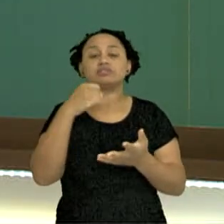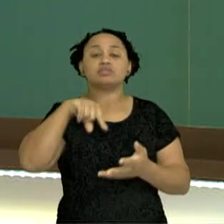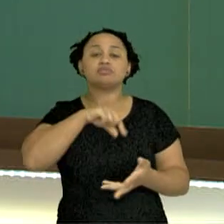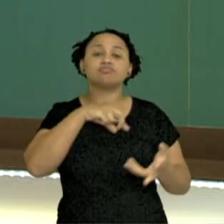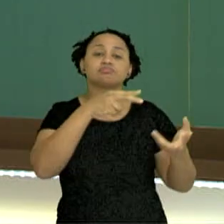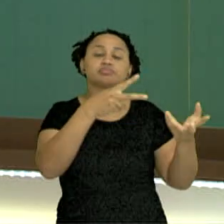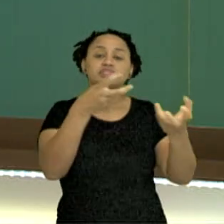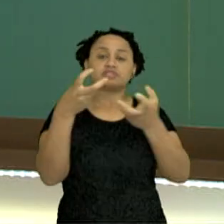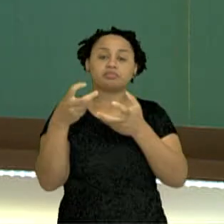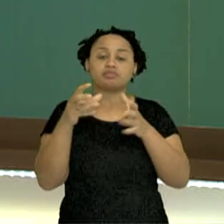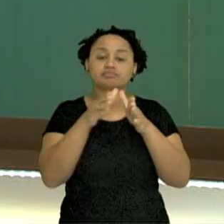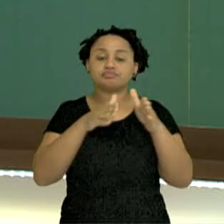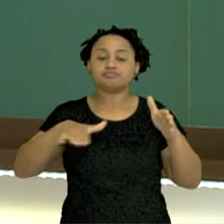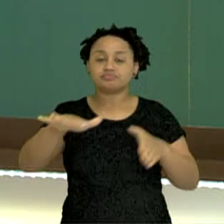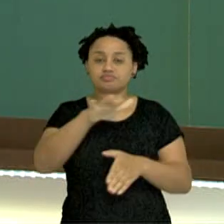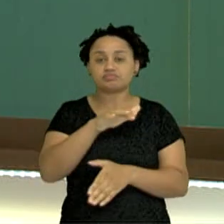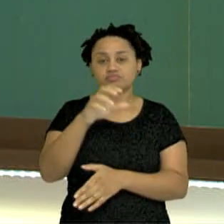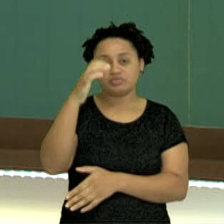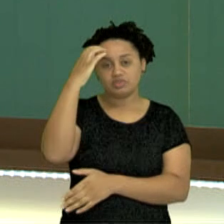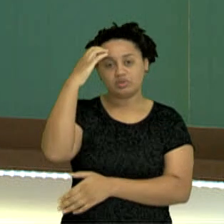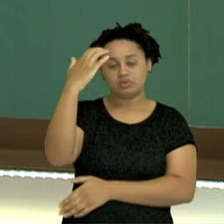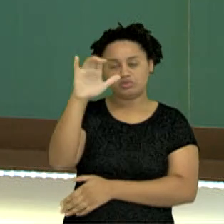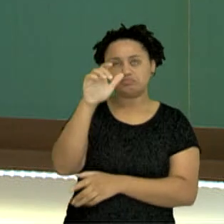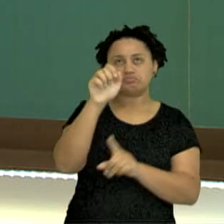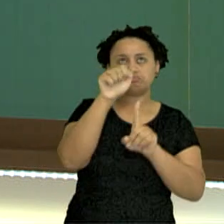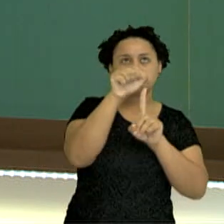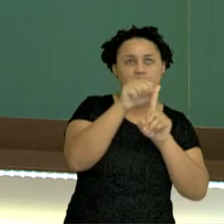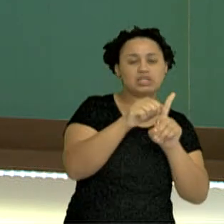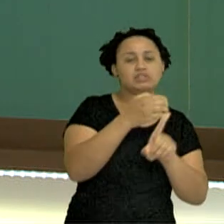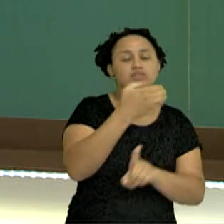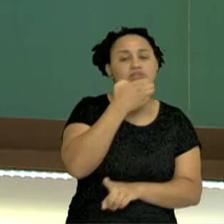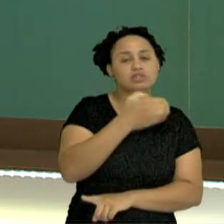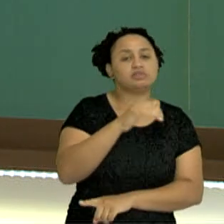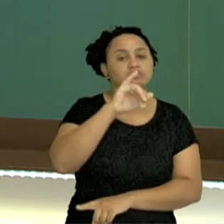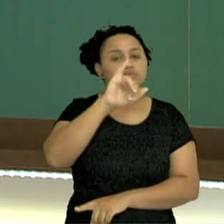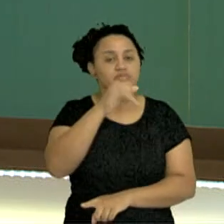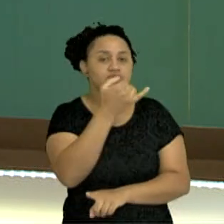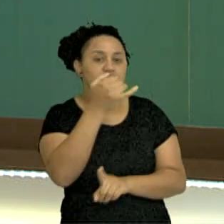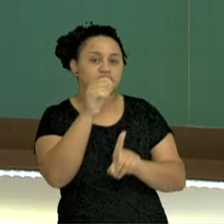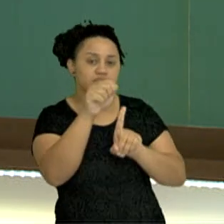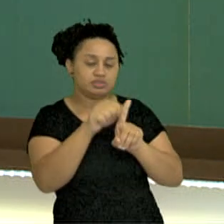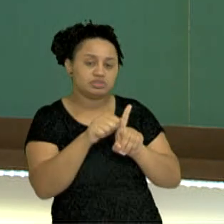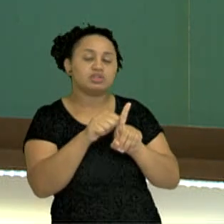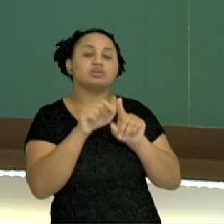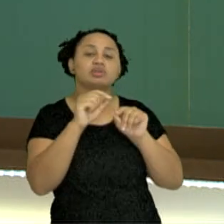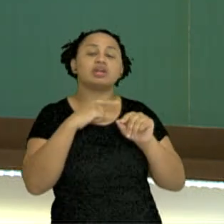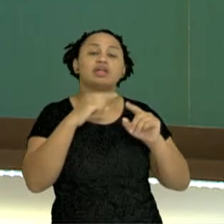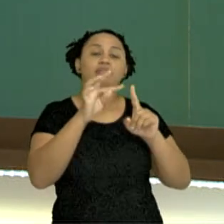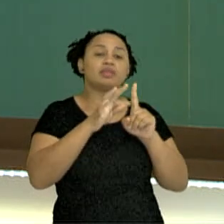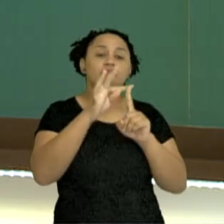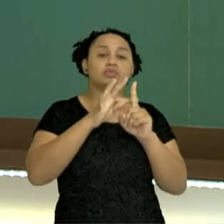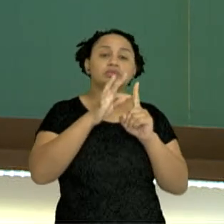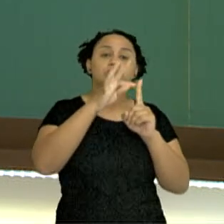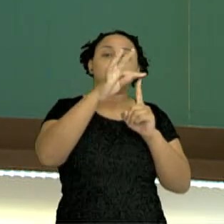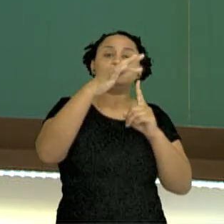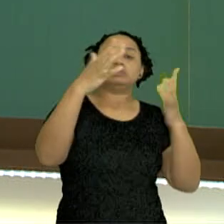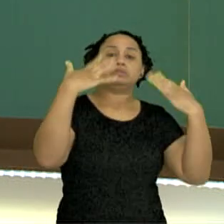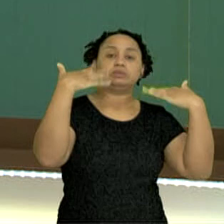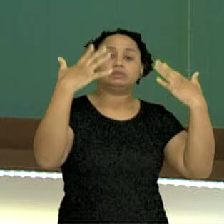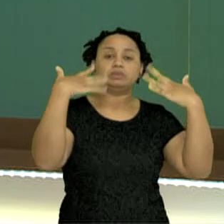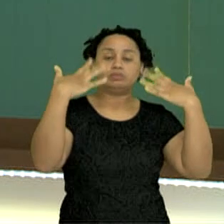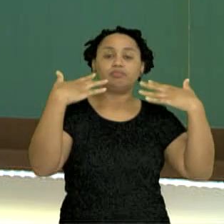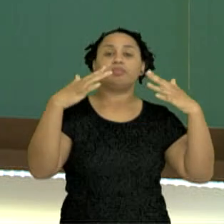que na região de Curitiba, nos meses de dezembro e janeiro, temos as temperaturas mais altas e o maior